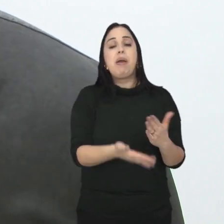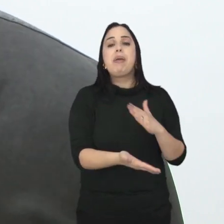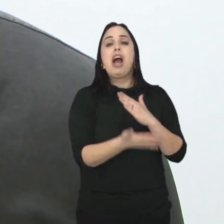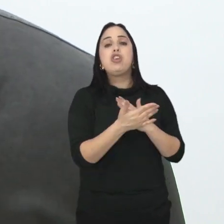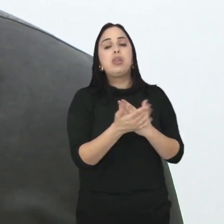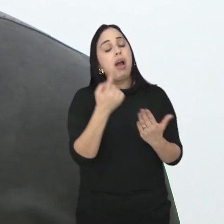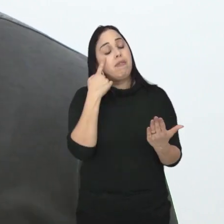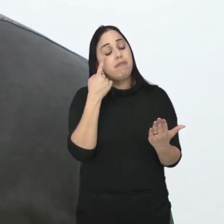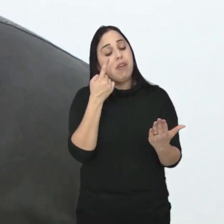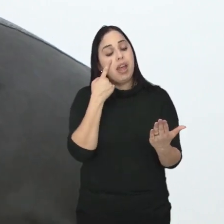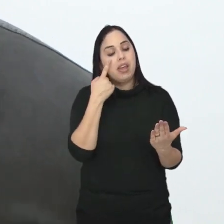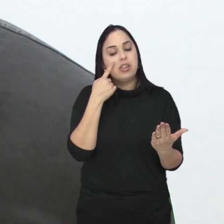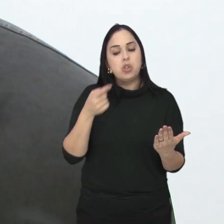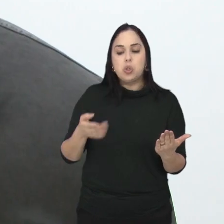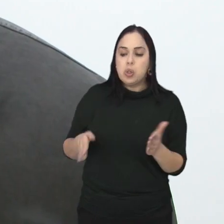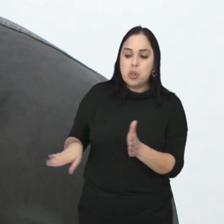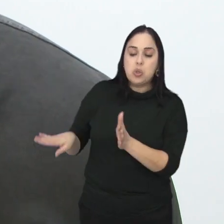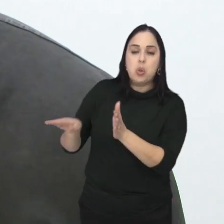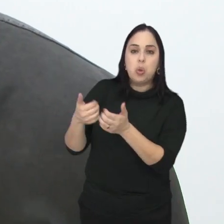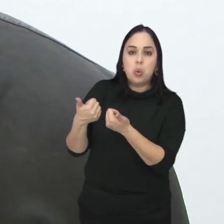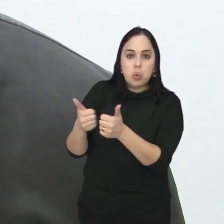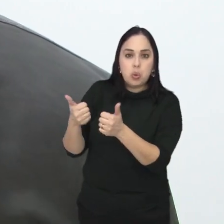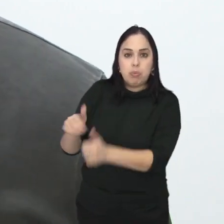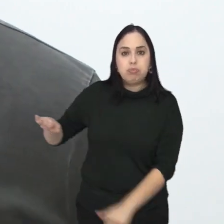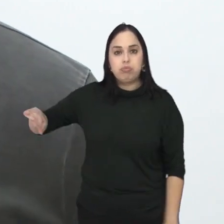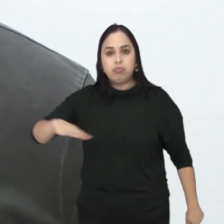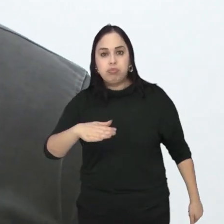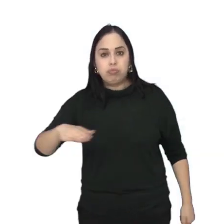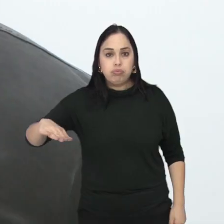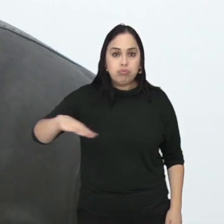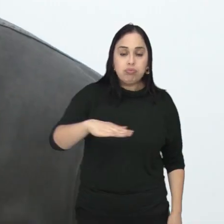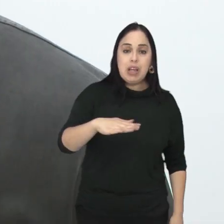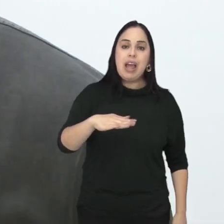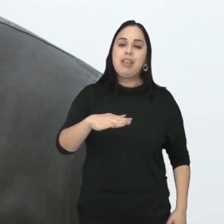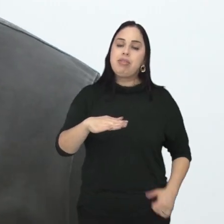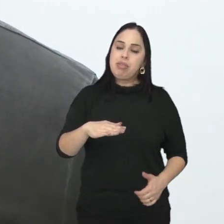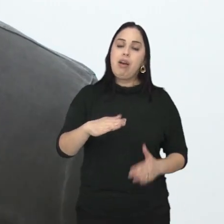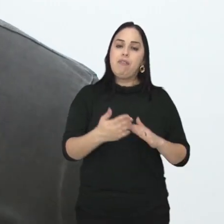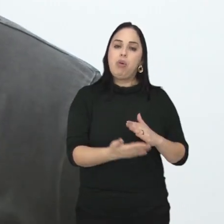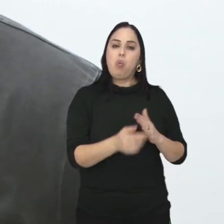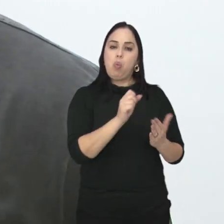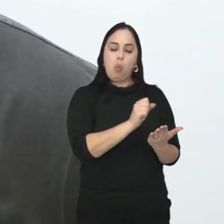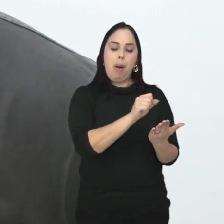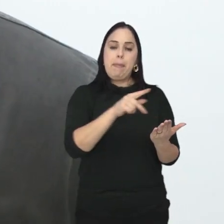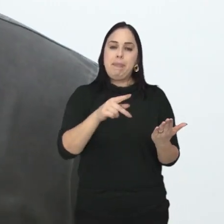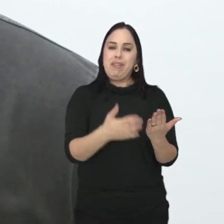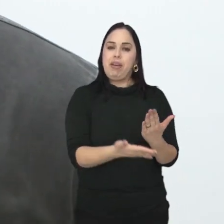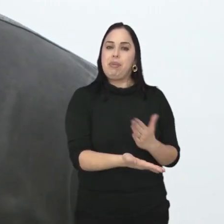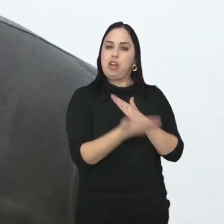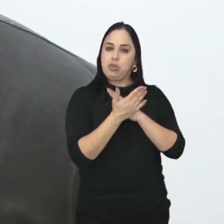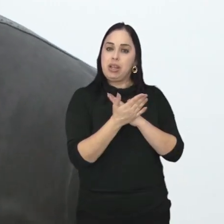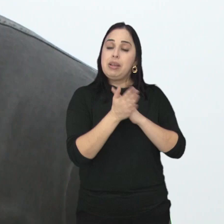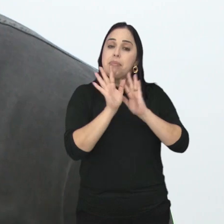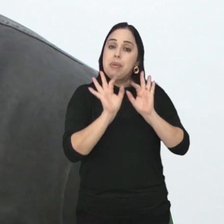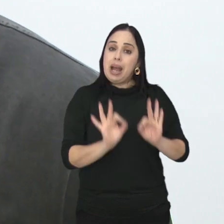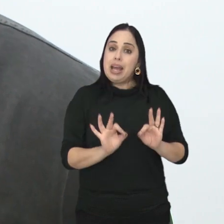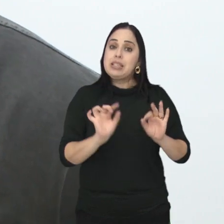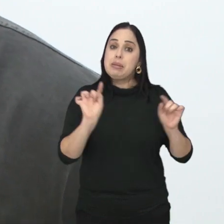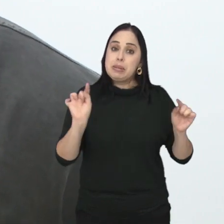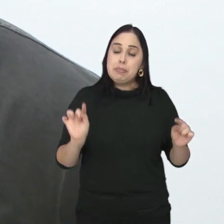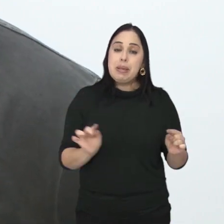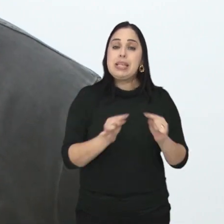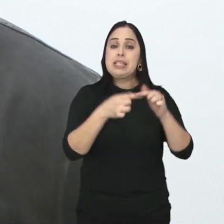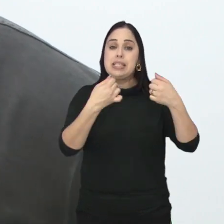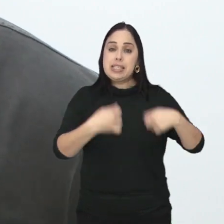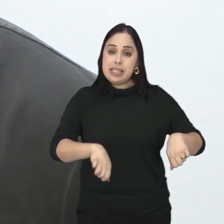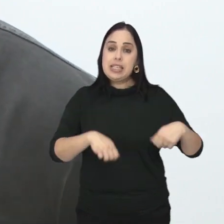te ajudar a ver se aquele veículo vai te servir ou não. Então, eu acho que ele pode auxiliar bastante, desde que ele seja realmente um